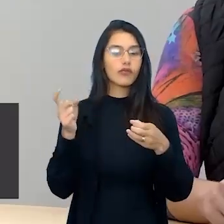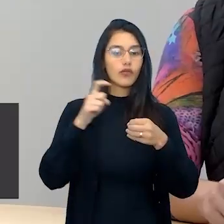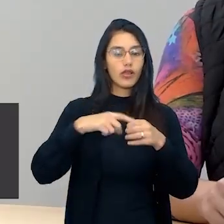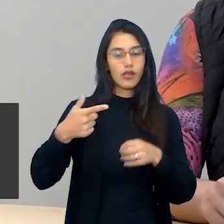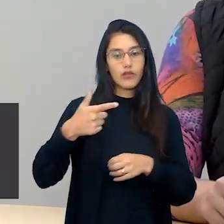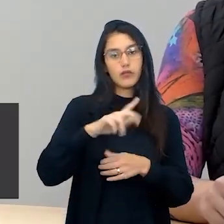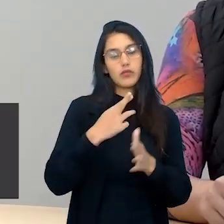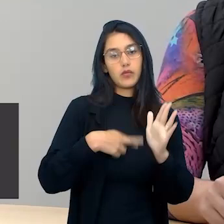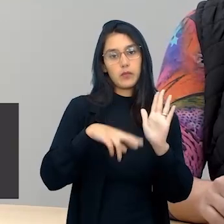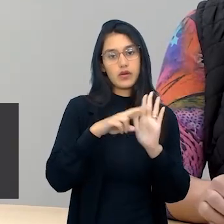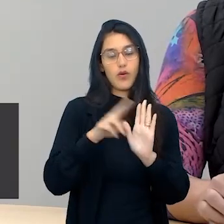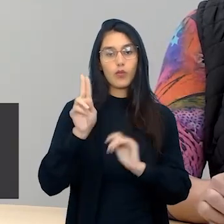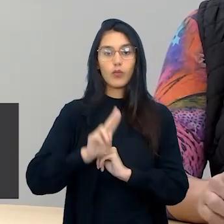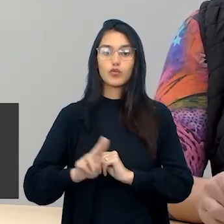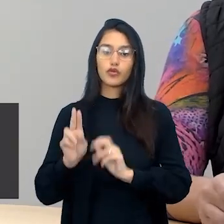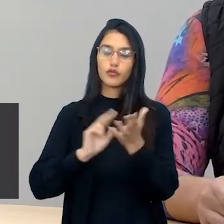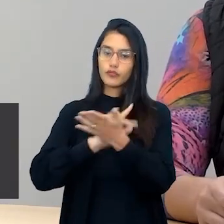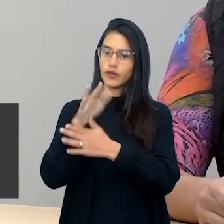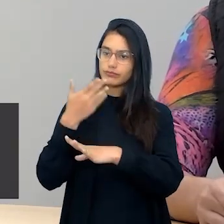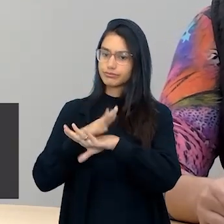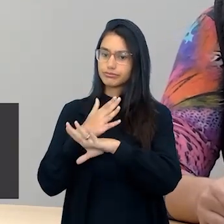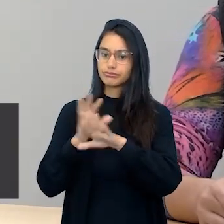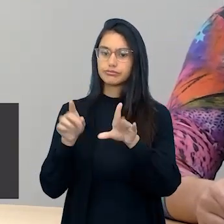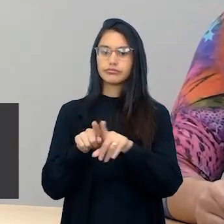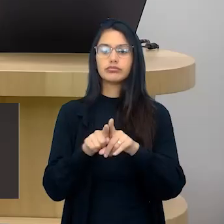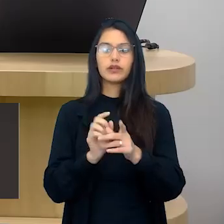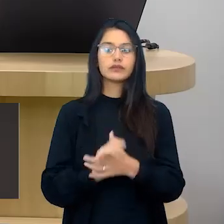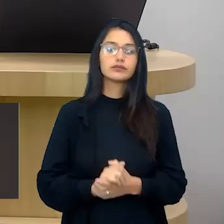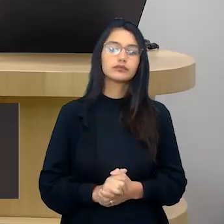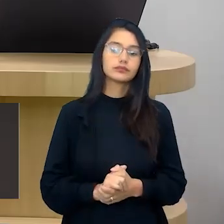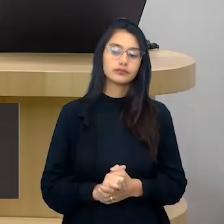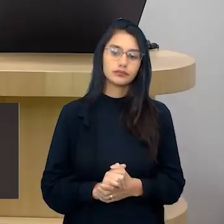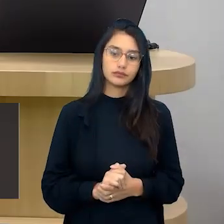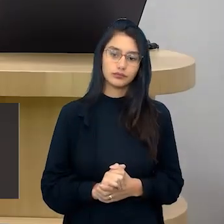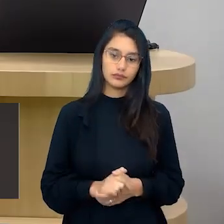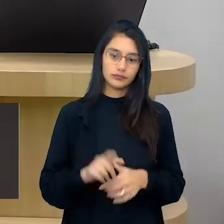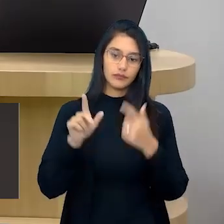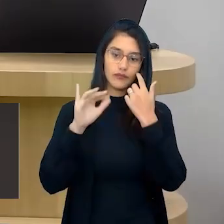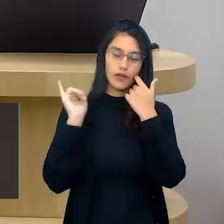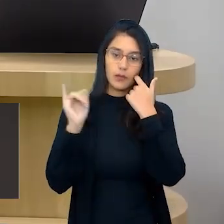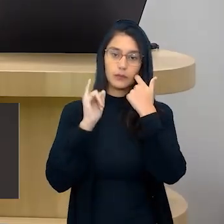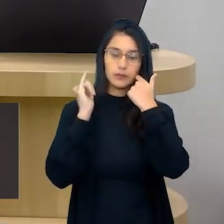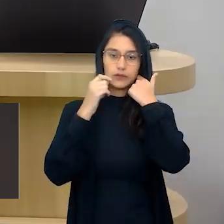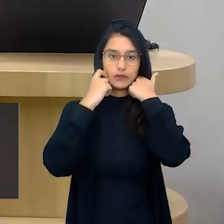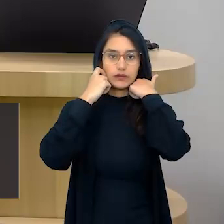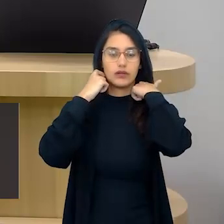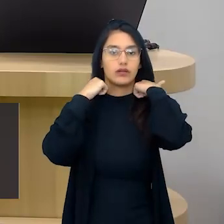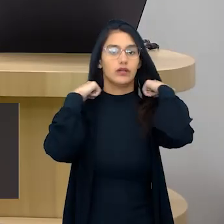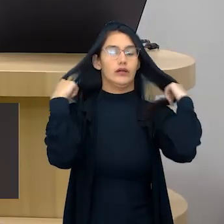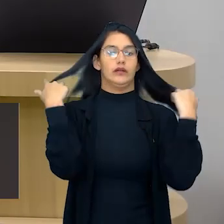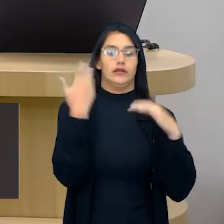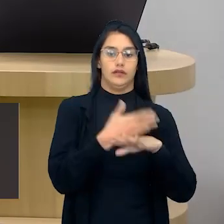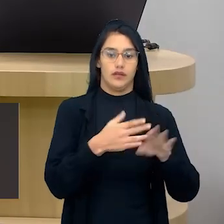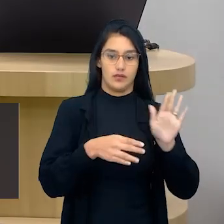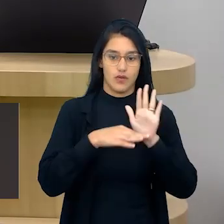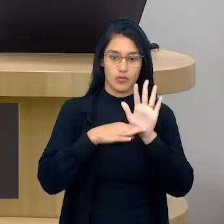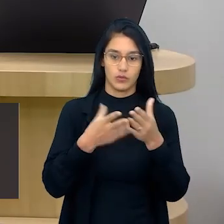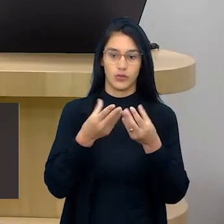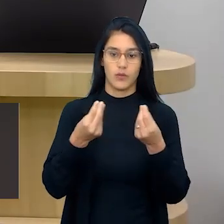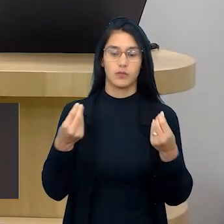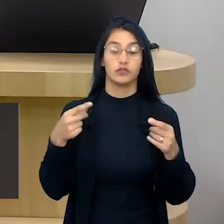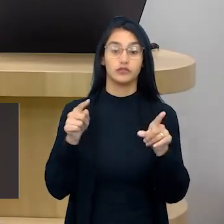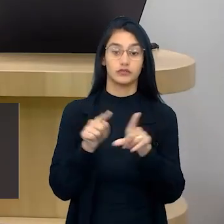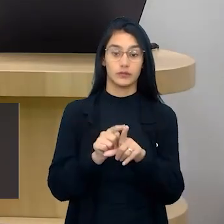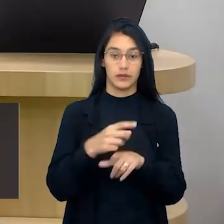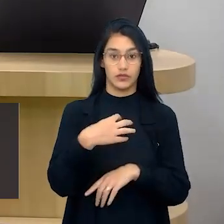retomada, utilizando outros exercícios, né, Ilana? Exatamente. É sempre importante, né? O exercício, ele auxilia bastante